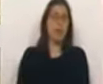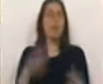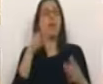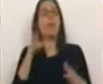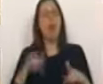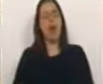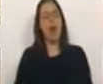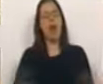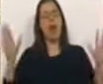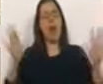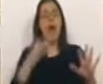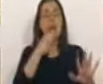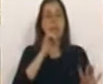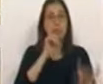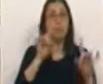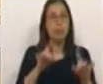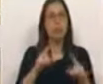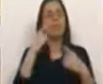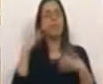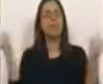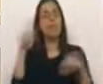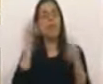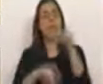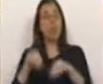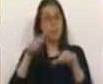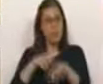PCP gastará assim que possível para trazer